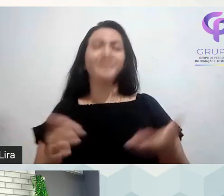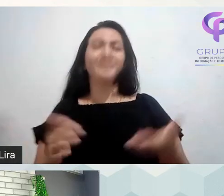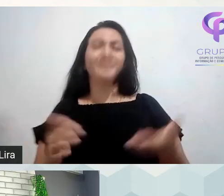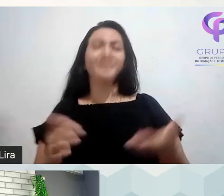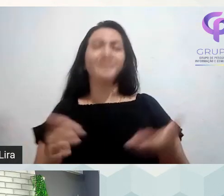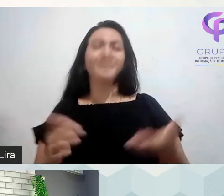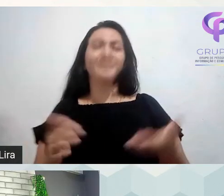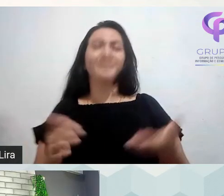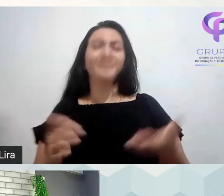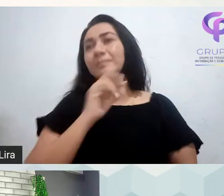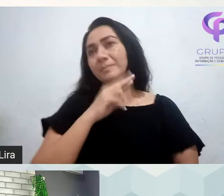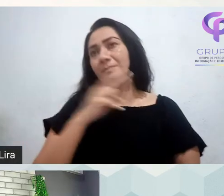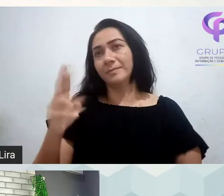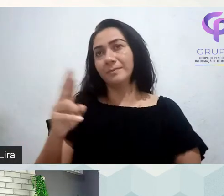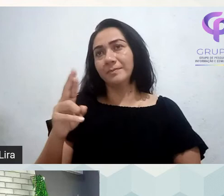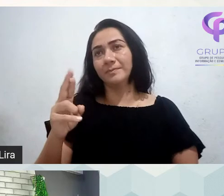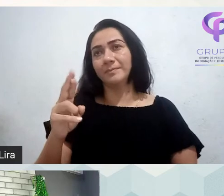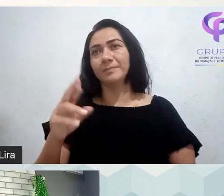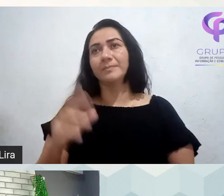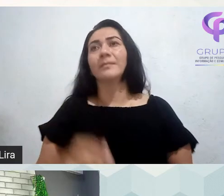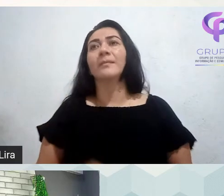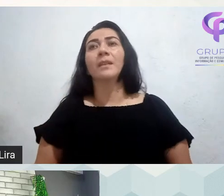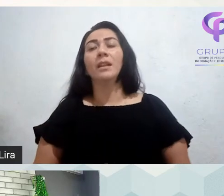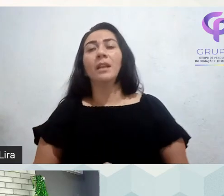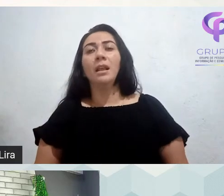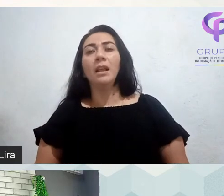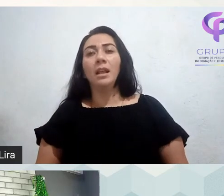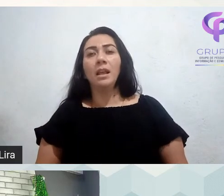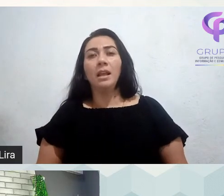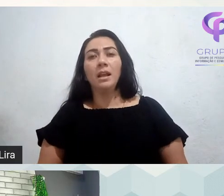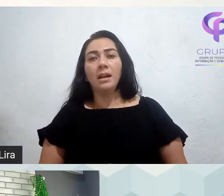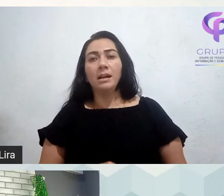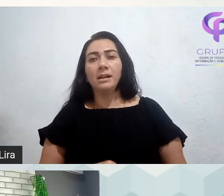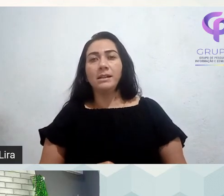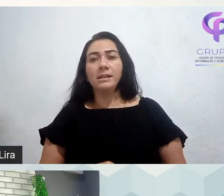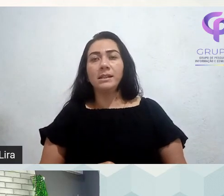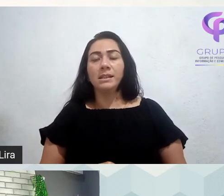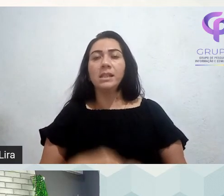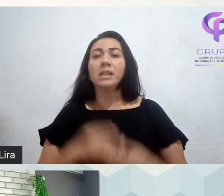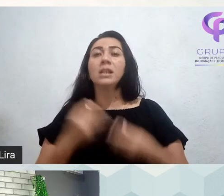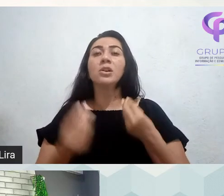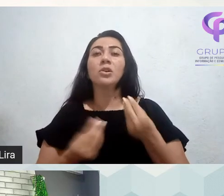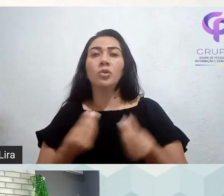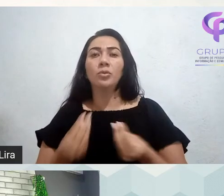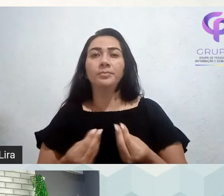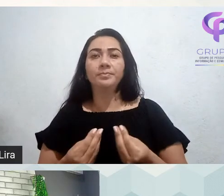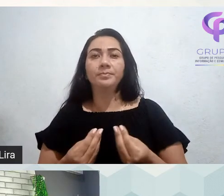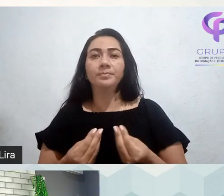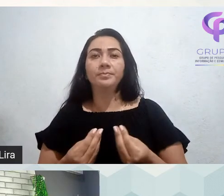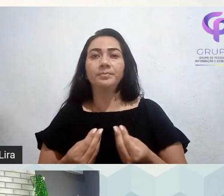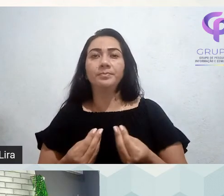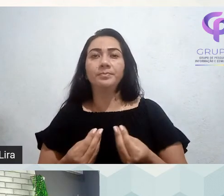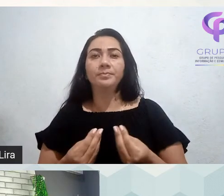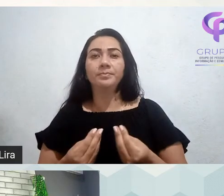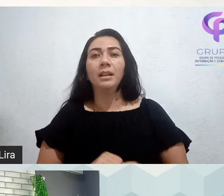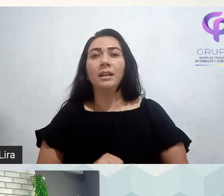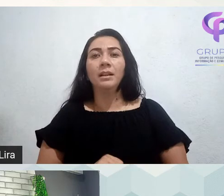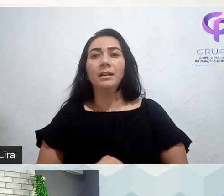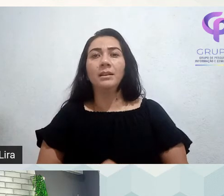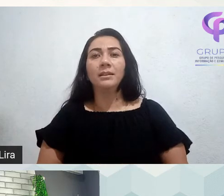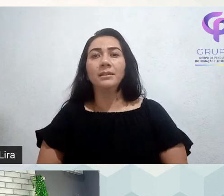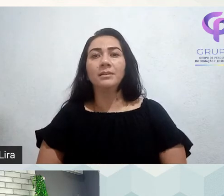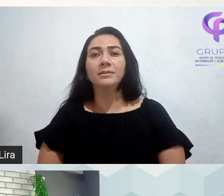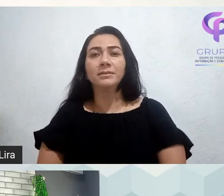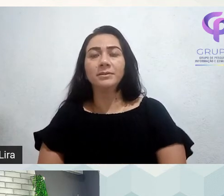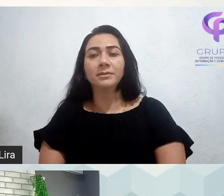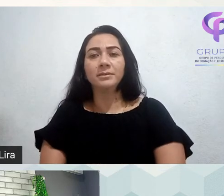prática, aliás, né? Qual seriam as habilidades, né? Meu Deus. E olha que eu falei sobre perfil de